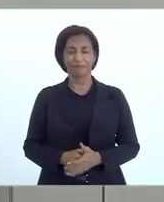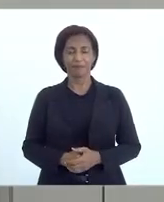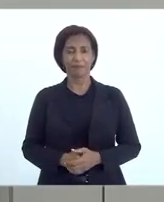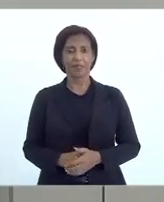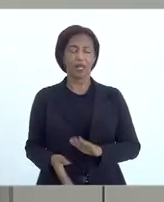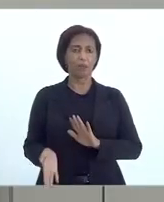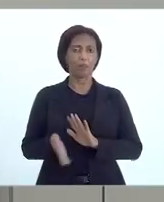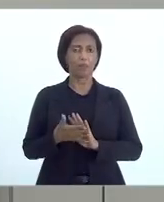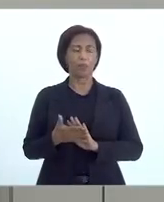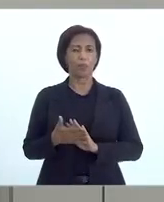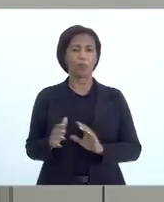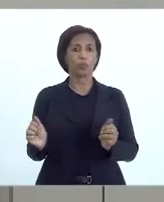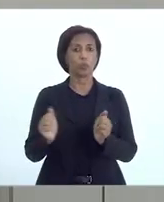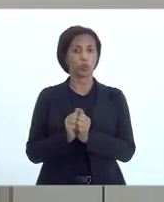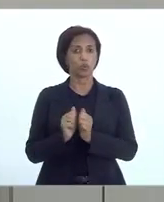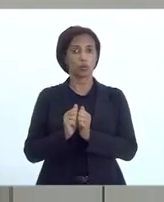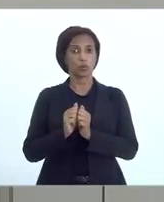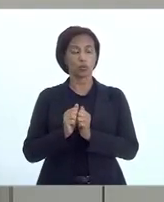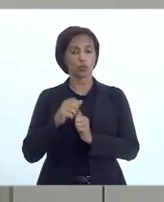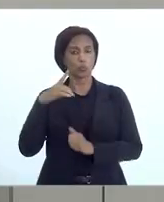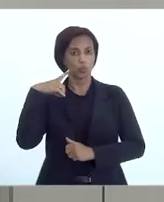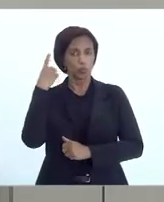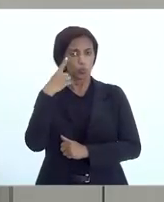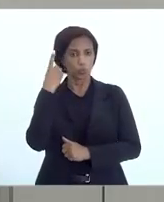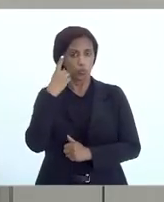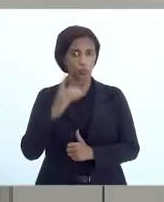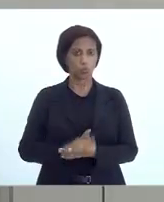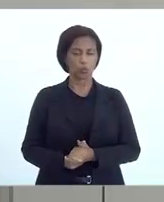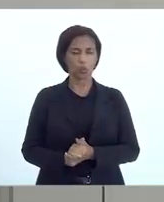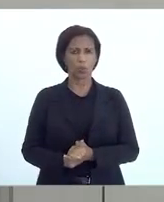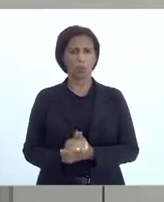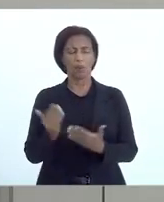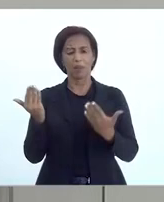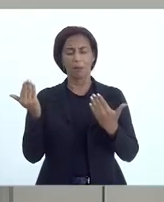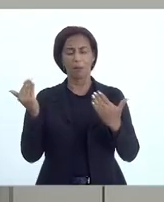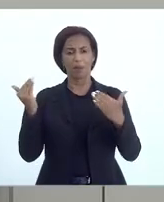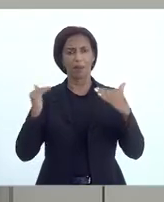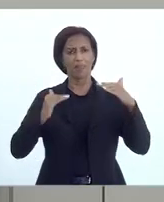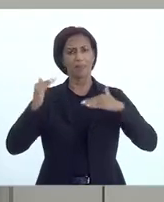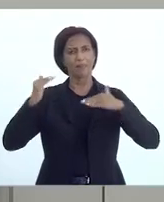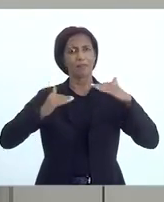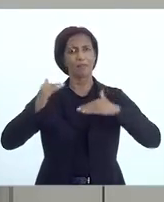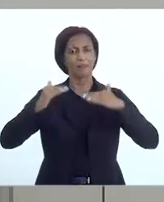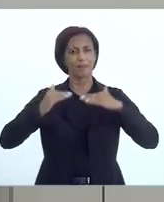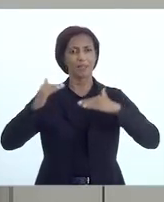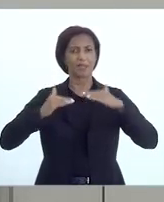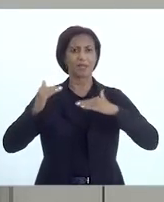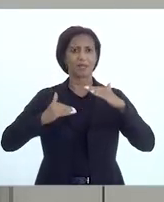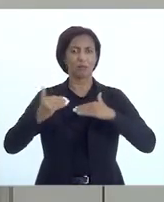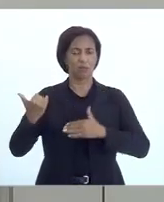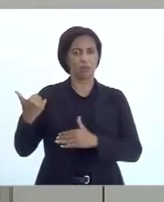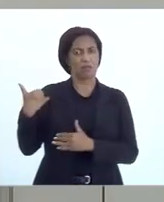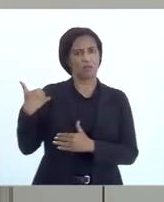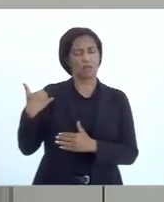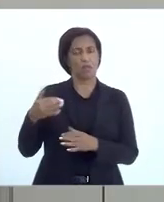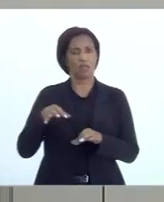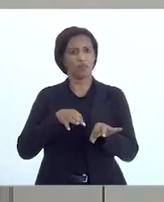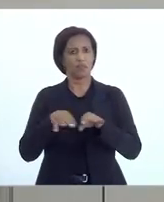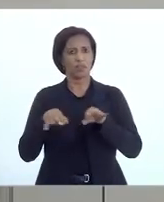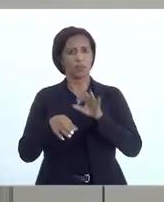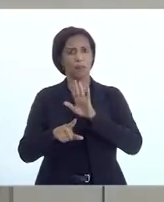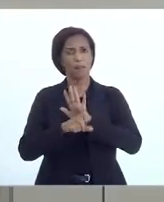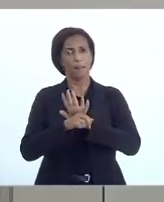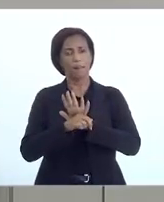ela procure salir com os parlamentares aí uma equiparação né da mesma idade faz um